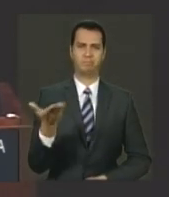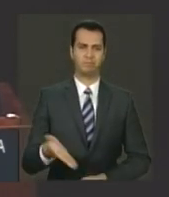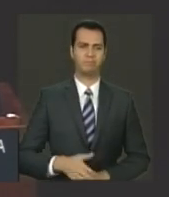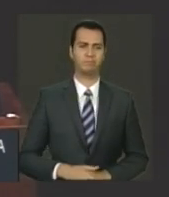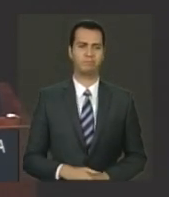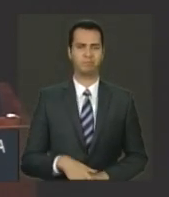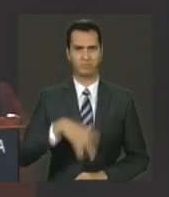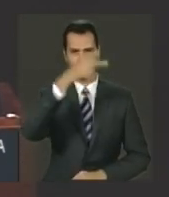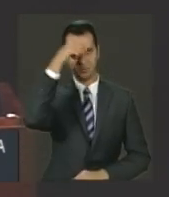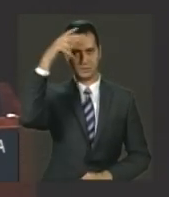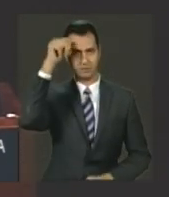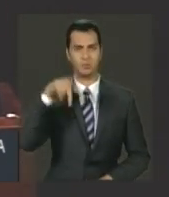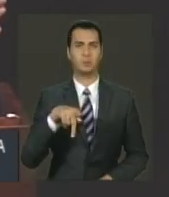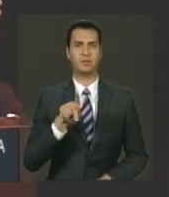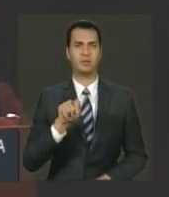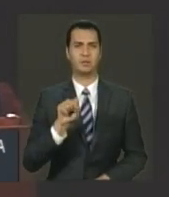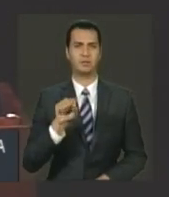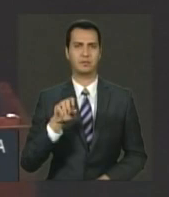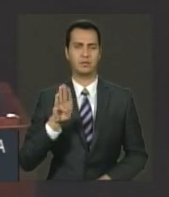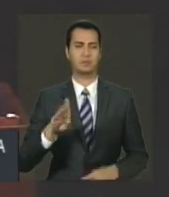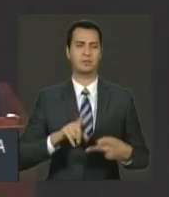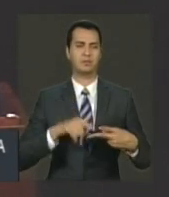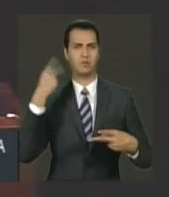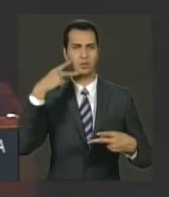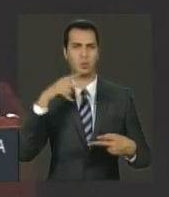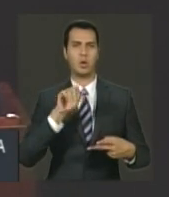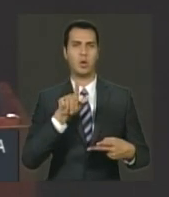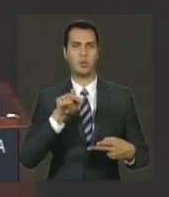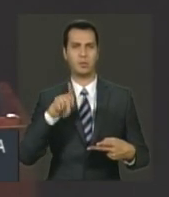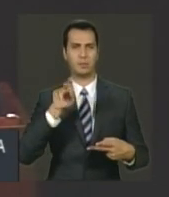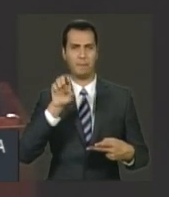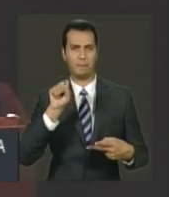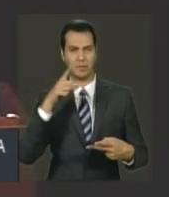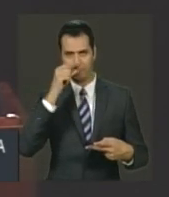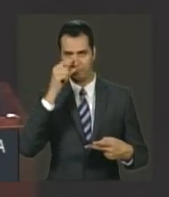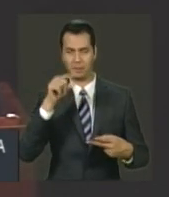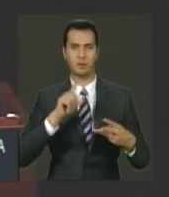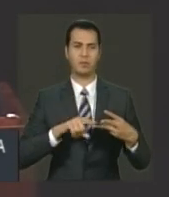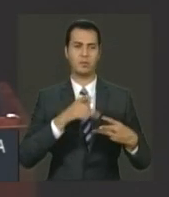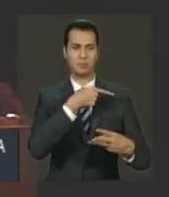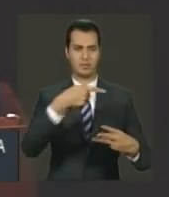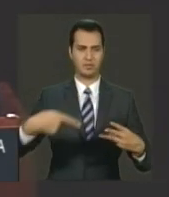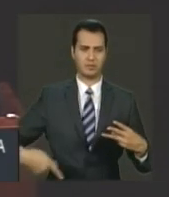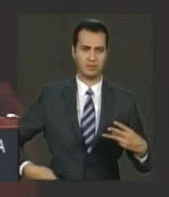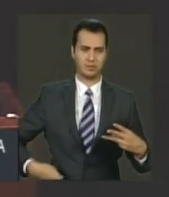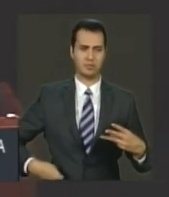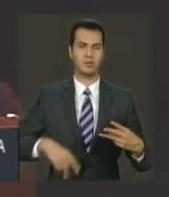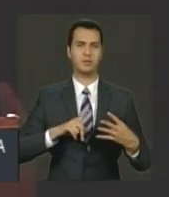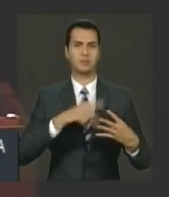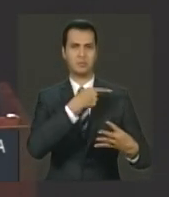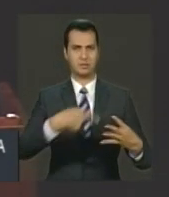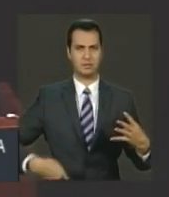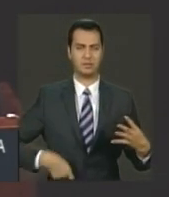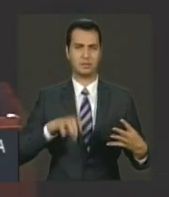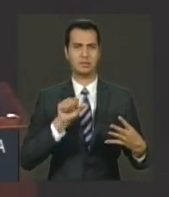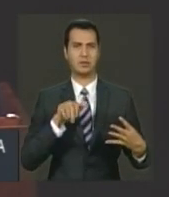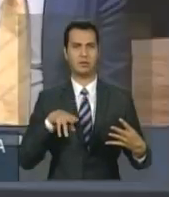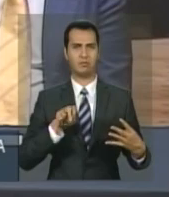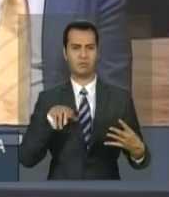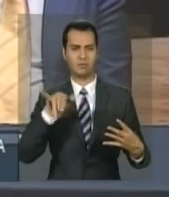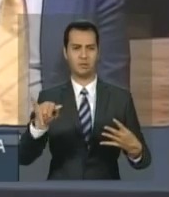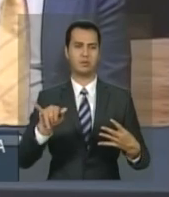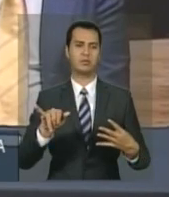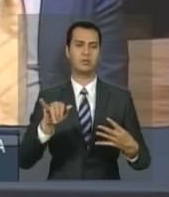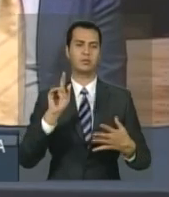Prefeito Kassab, governador Alckmin, presidenta Dilma, presidente Sarney,